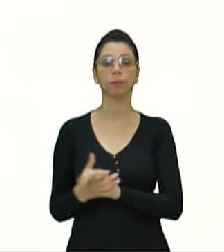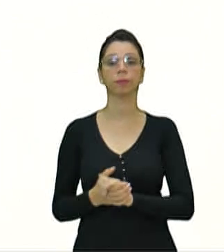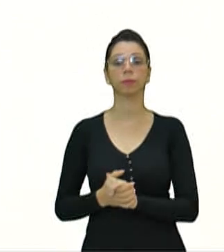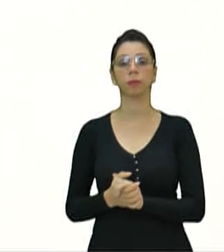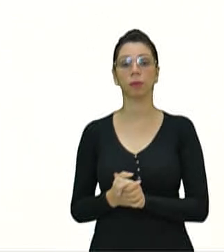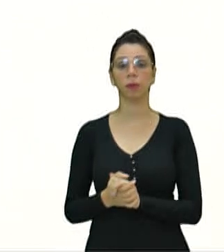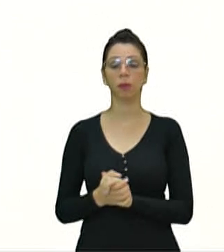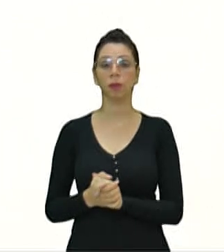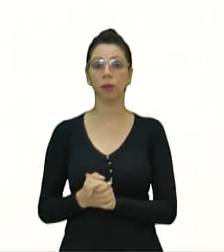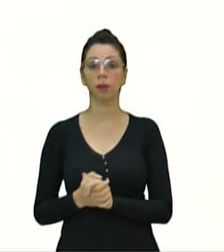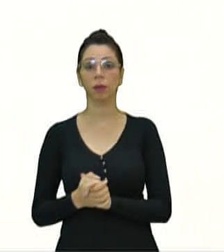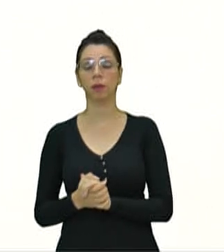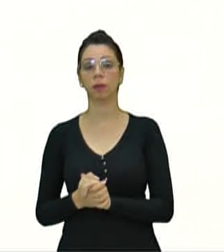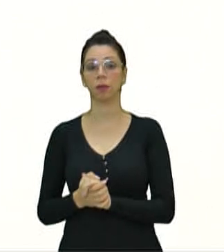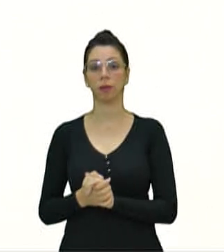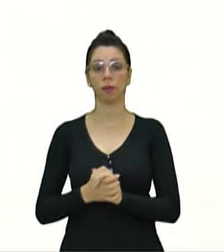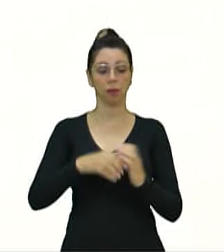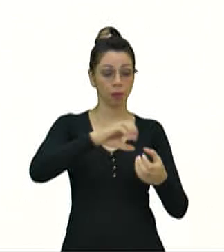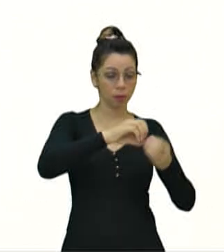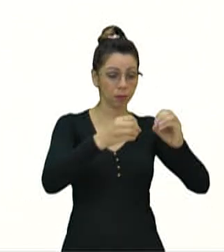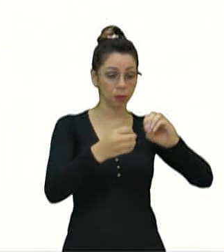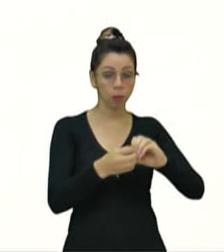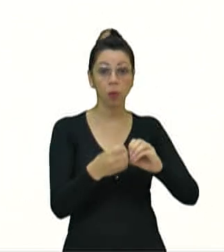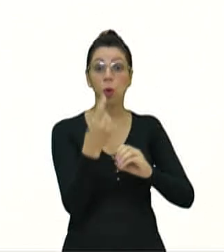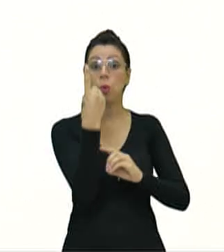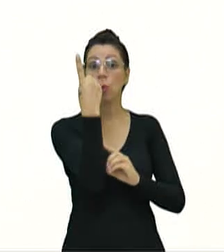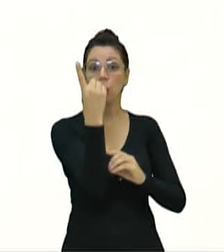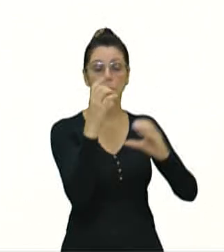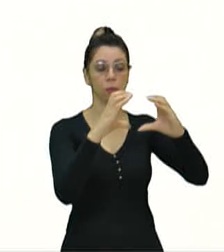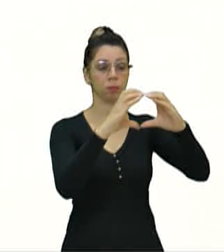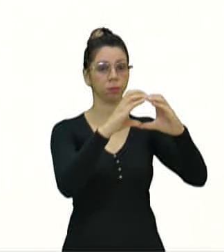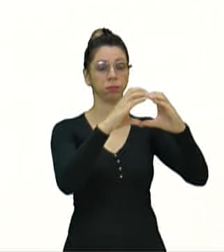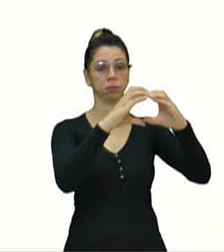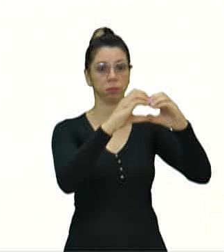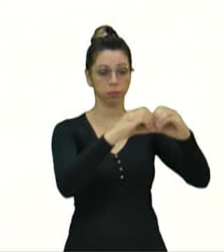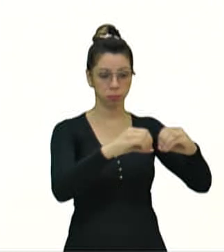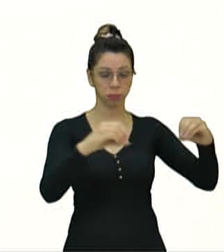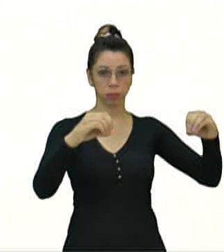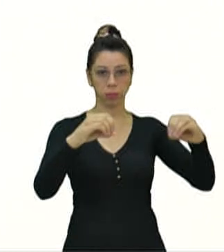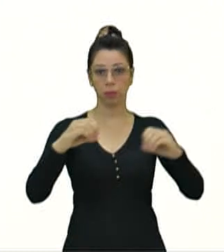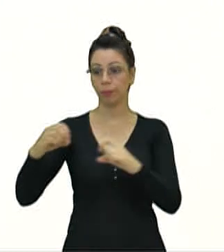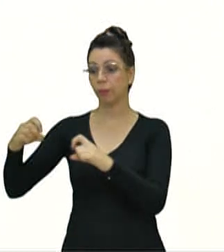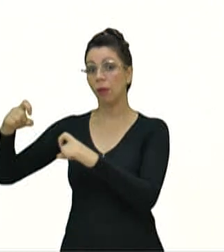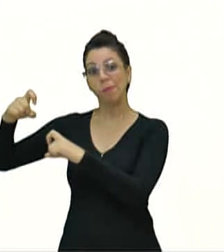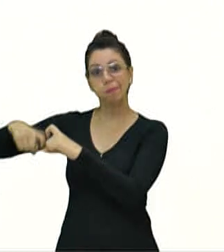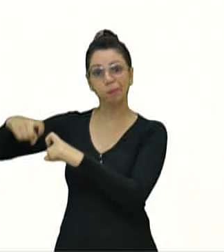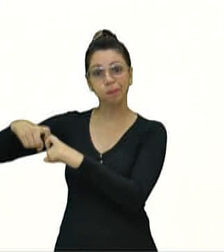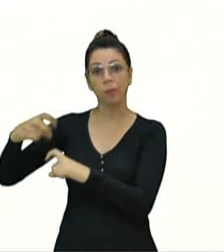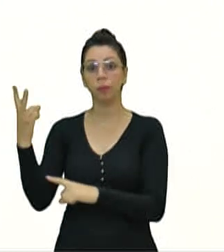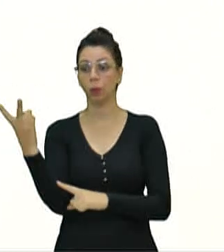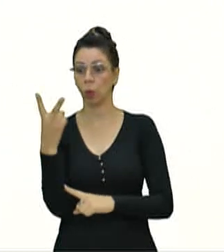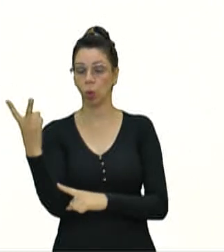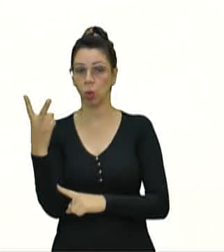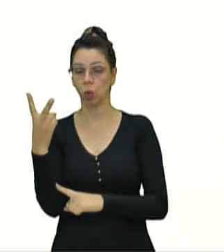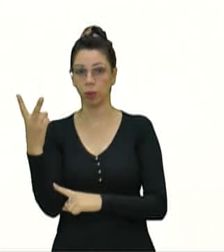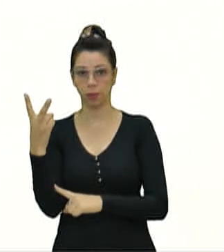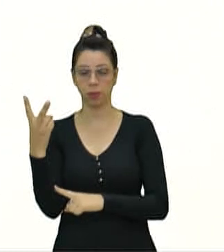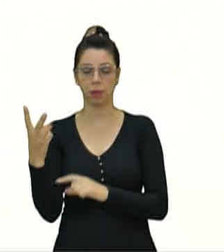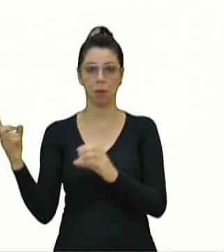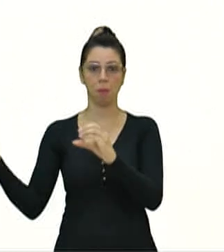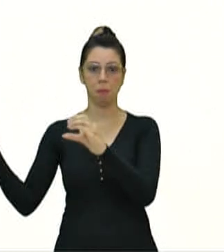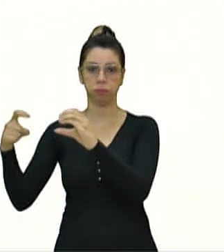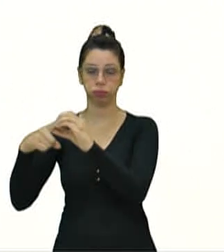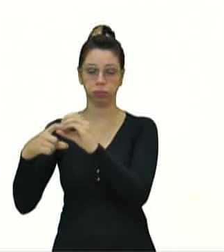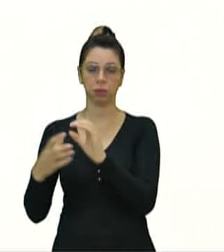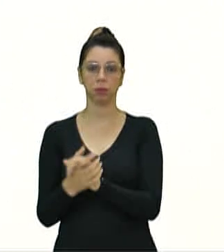na assexuada exige apenas um indivíduo para se cumprir e a sexuada exige 2. Não cria